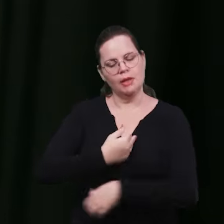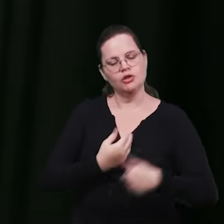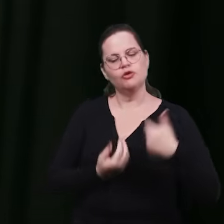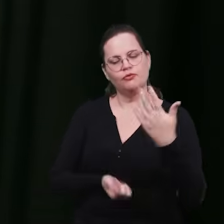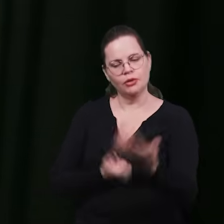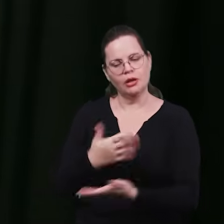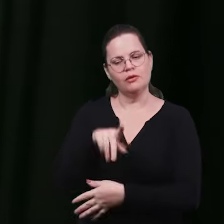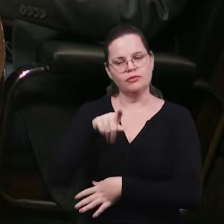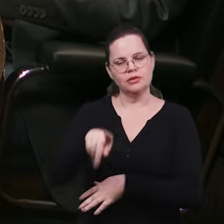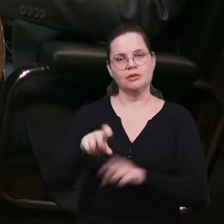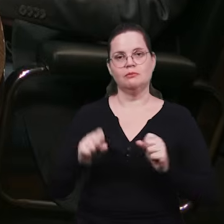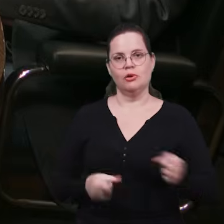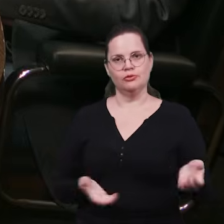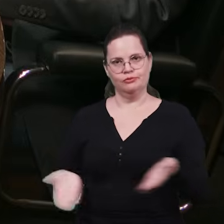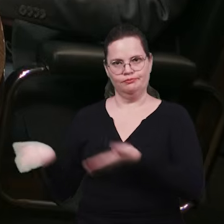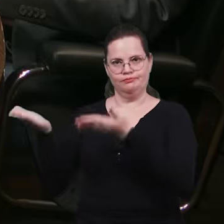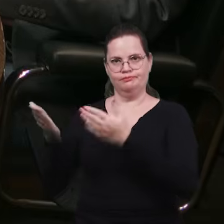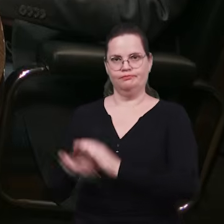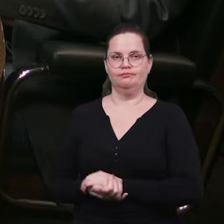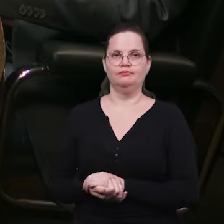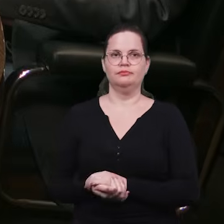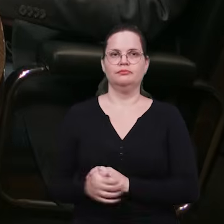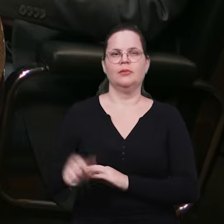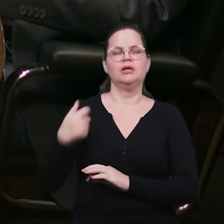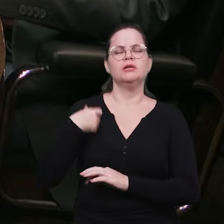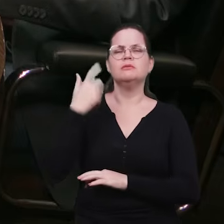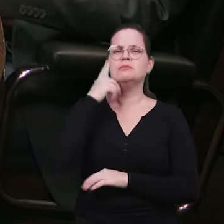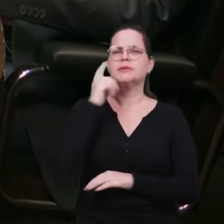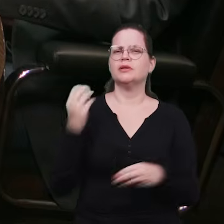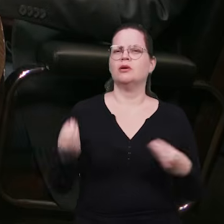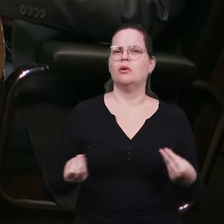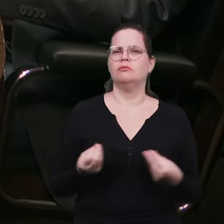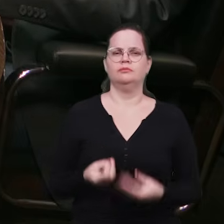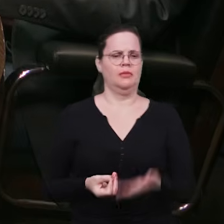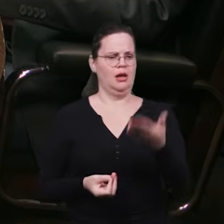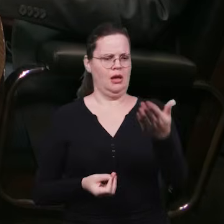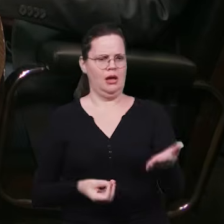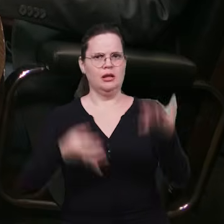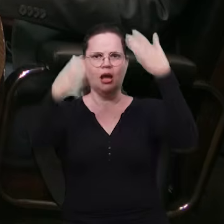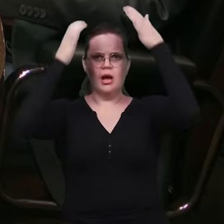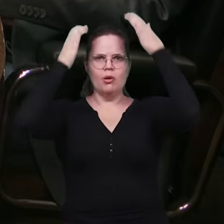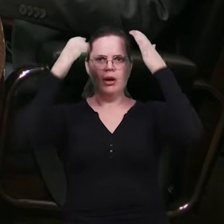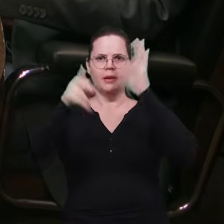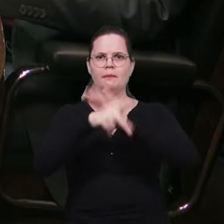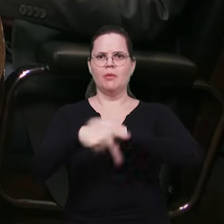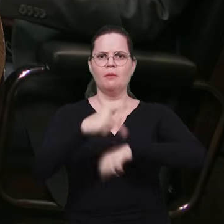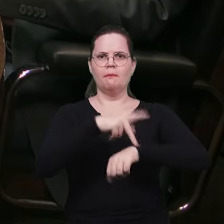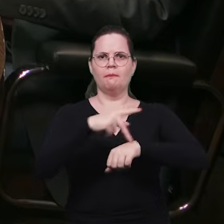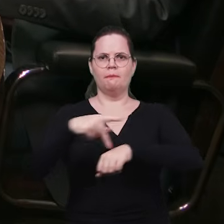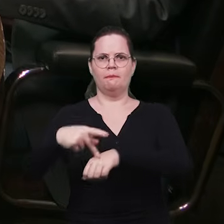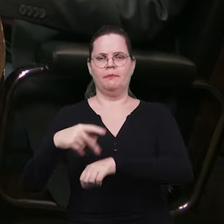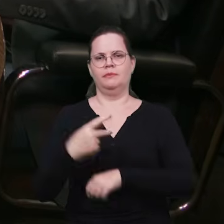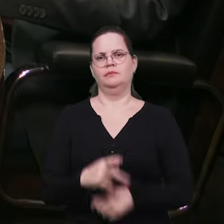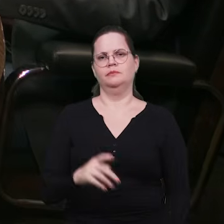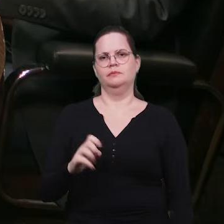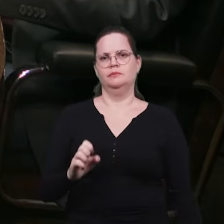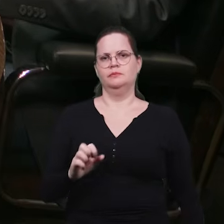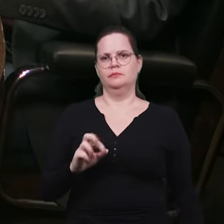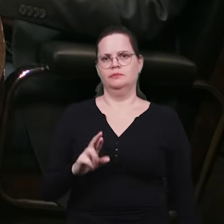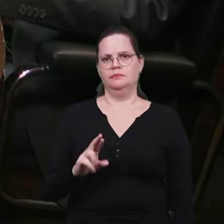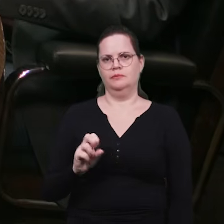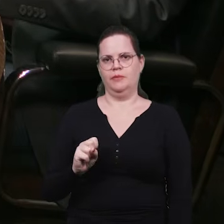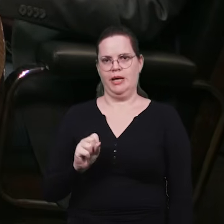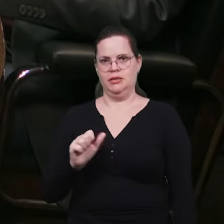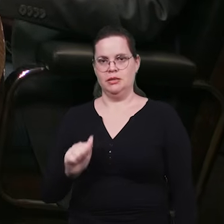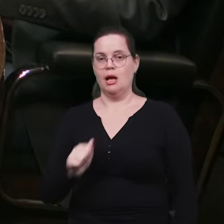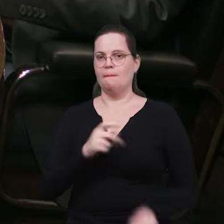Jerusalém. Agora a gente fica pensando, mas como? Eram reis persas. A Eram história ímpios, né? ímpios,